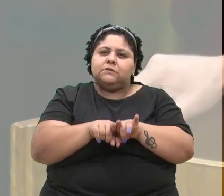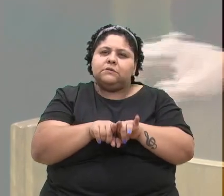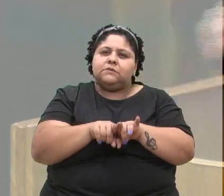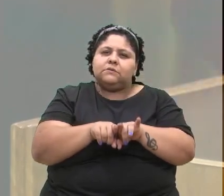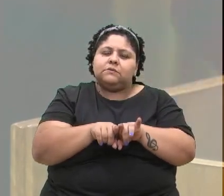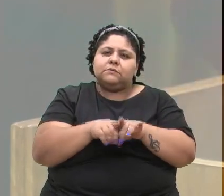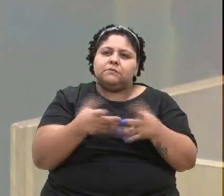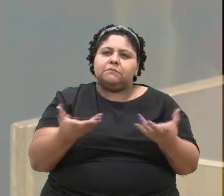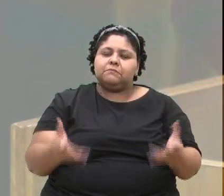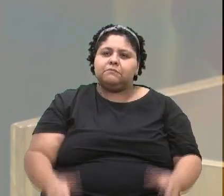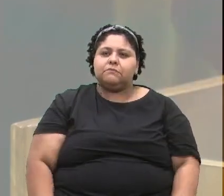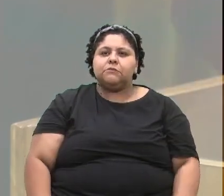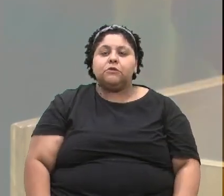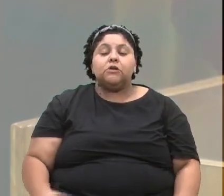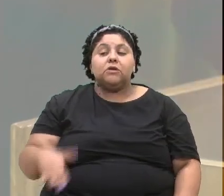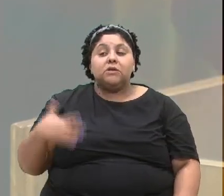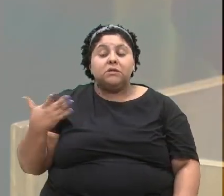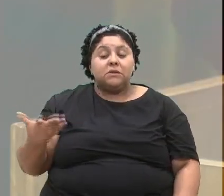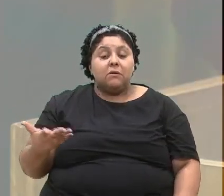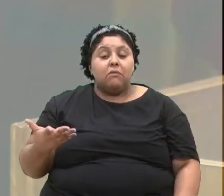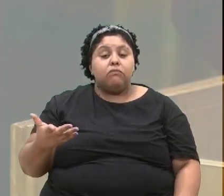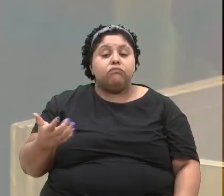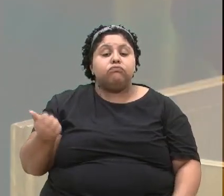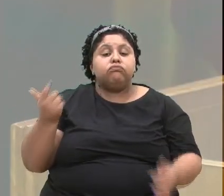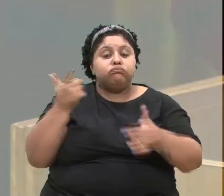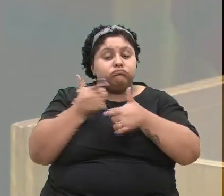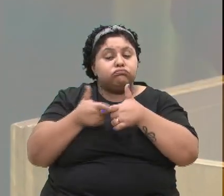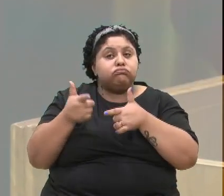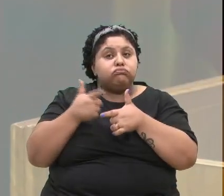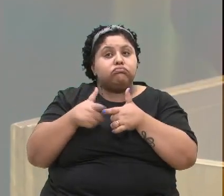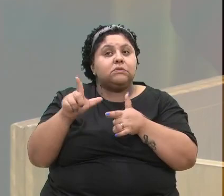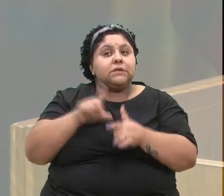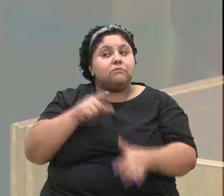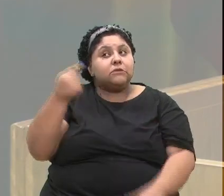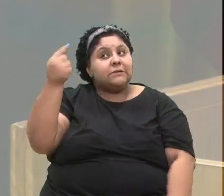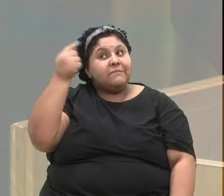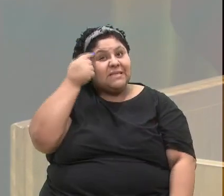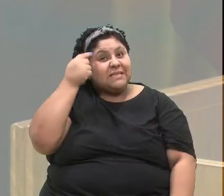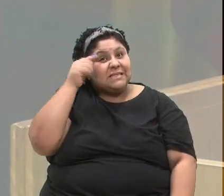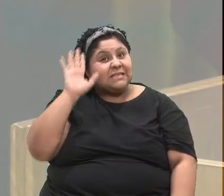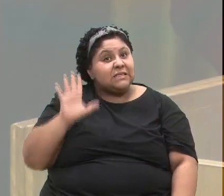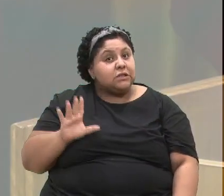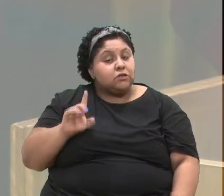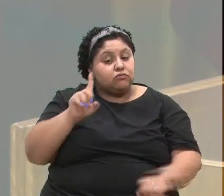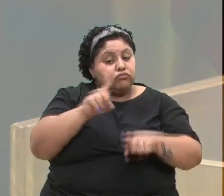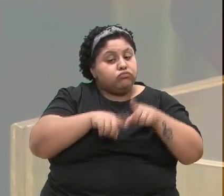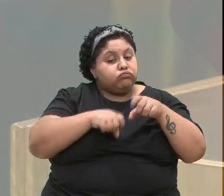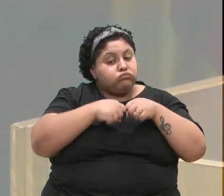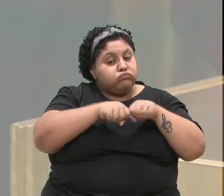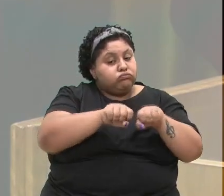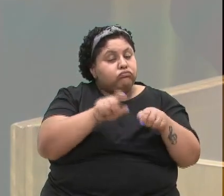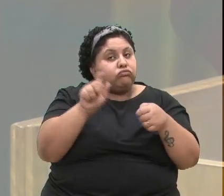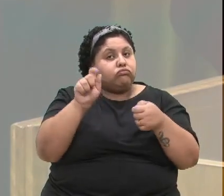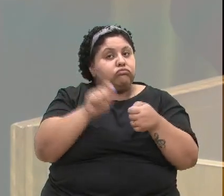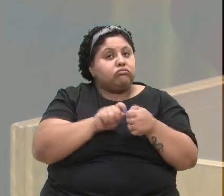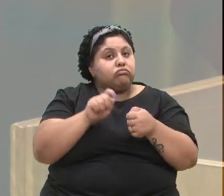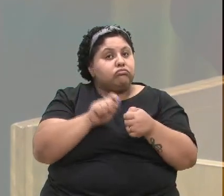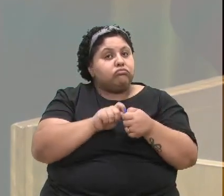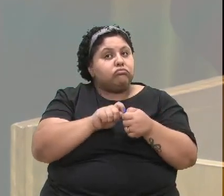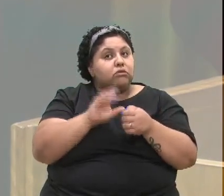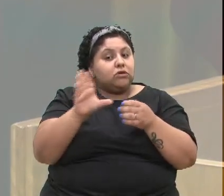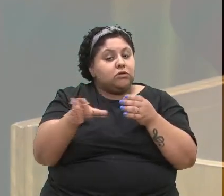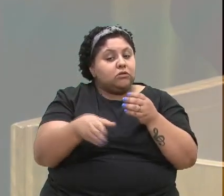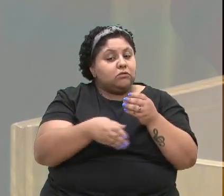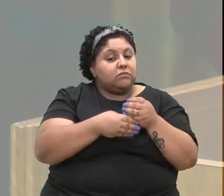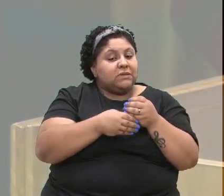comer então são situações que temos que rever porque os mercados vão ter que fazer vão ter que acrescentar